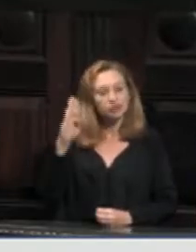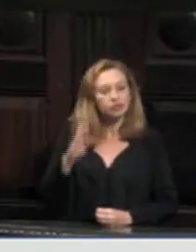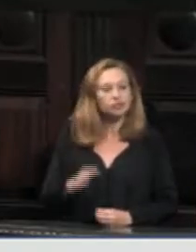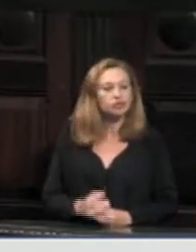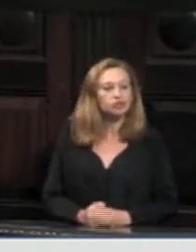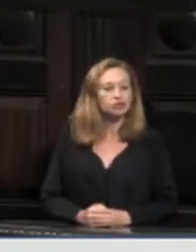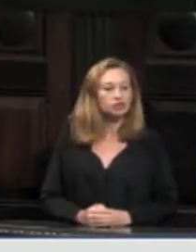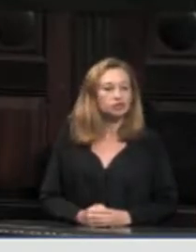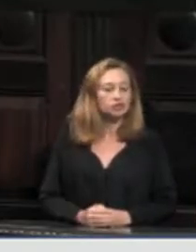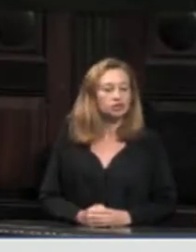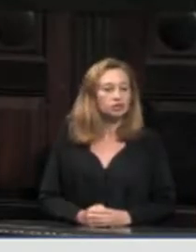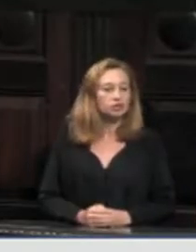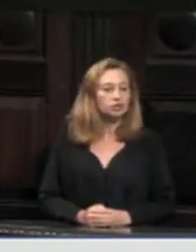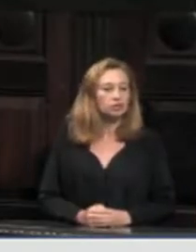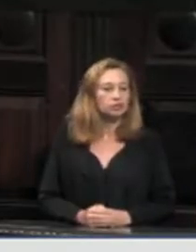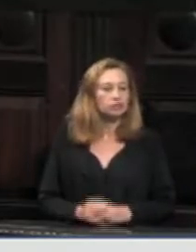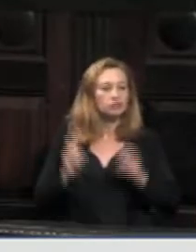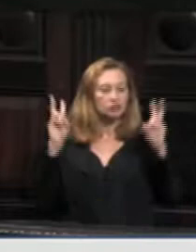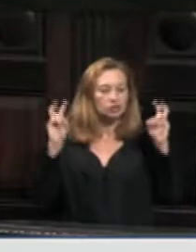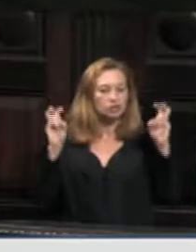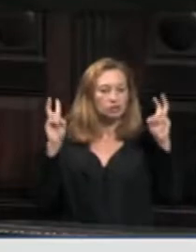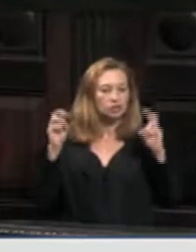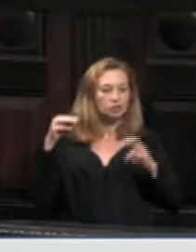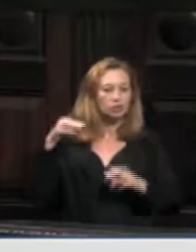principalmente em relação à